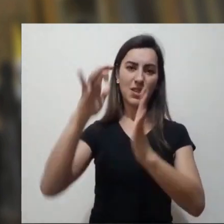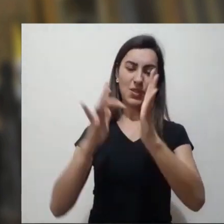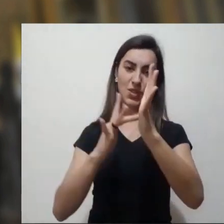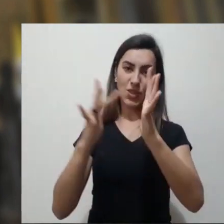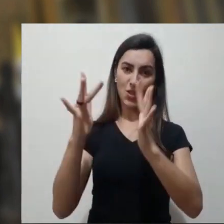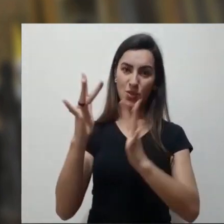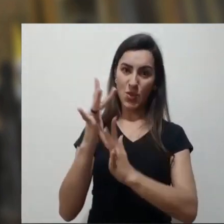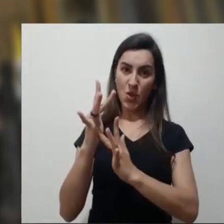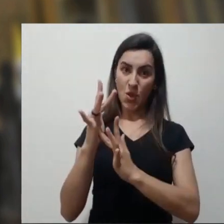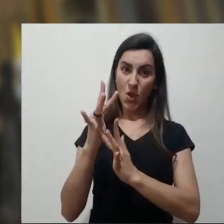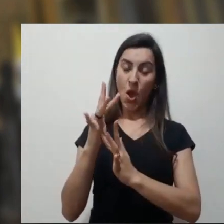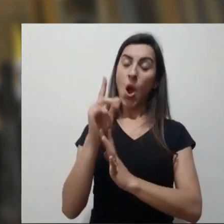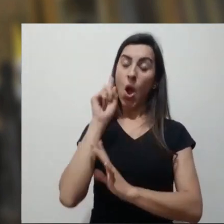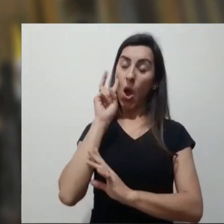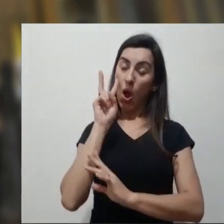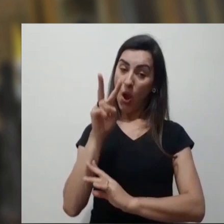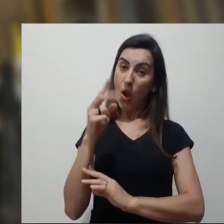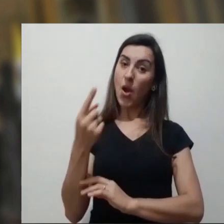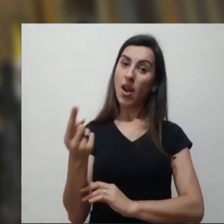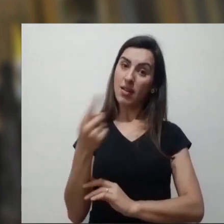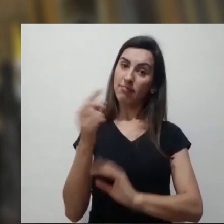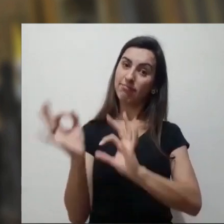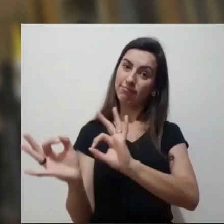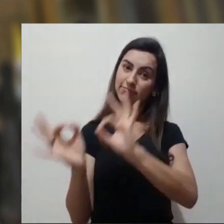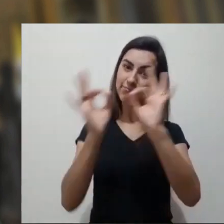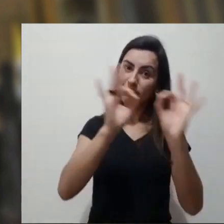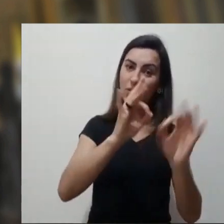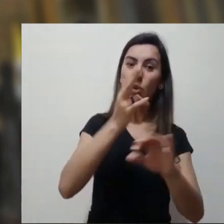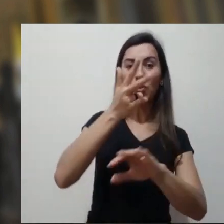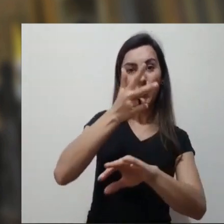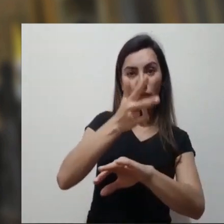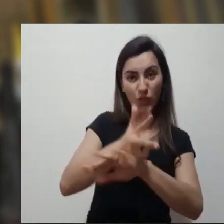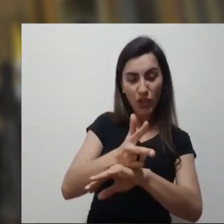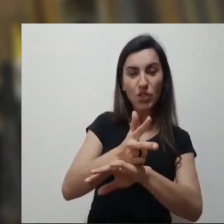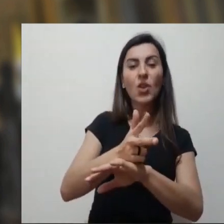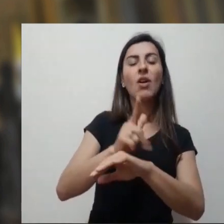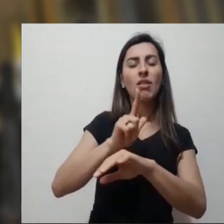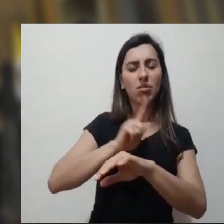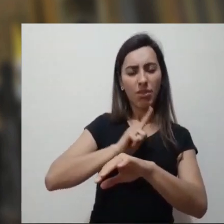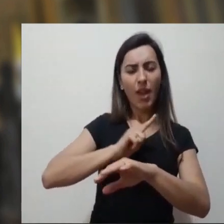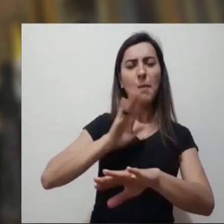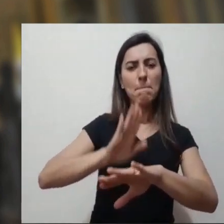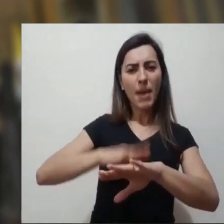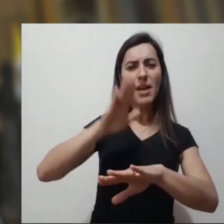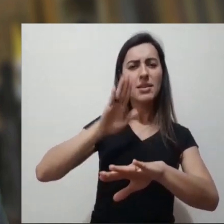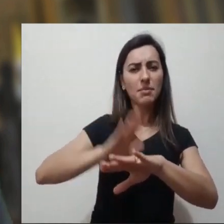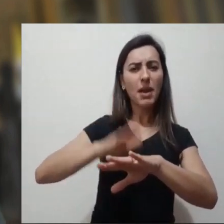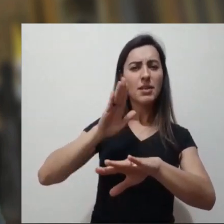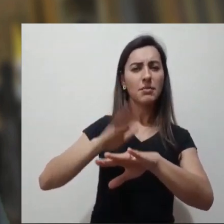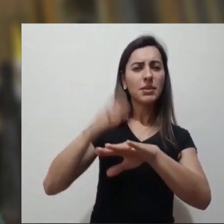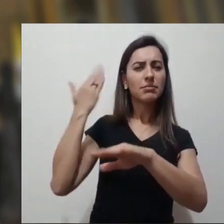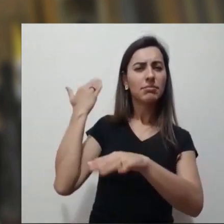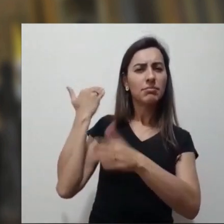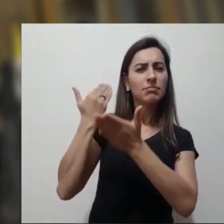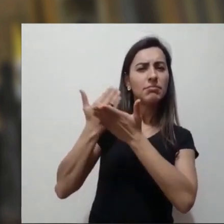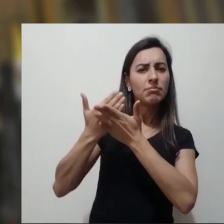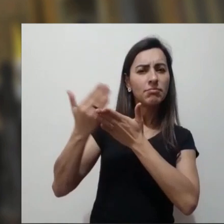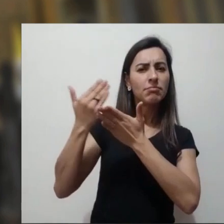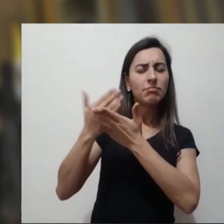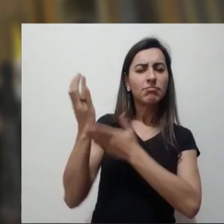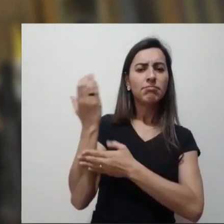Se você não assistiu, pode estar acessando ao final deste vídeo aquilo que eu falei logo no início sobre